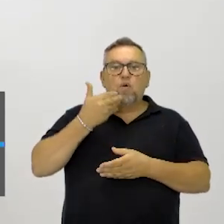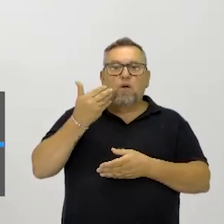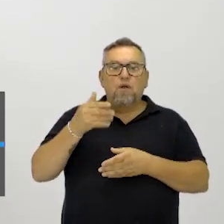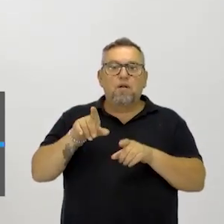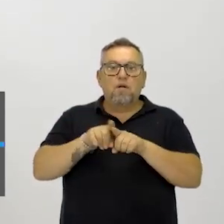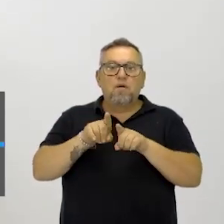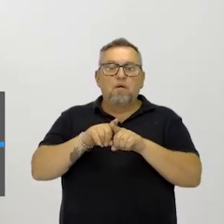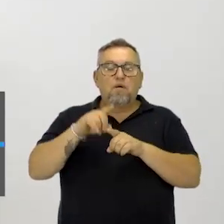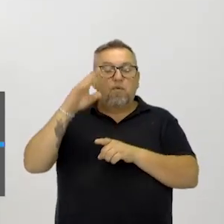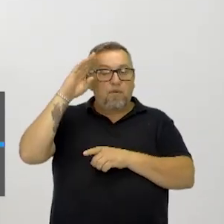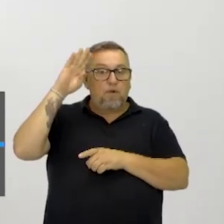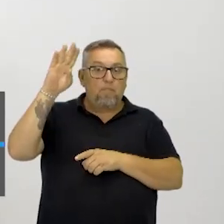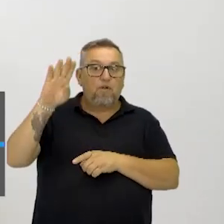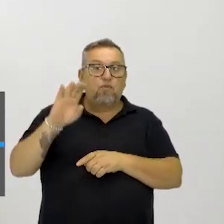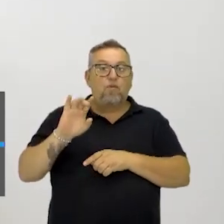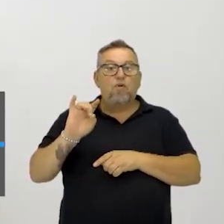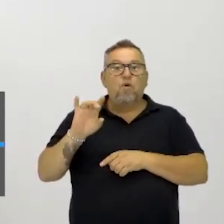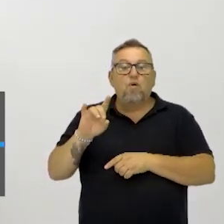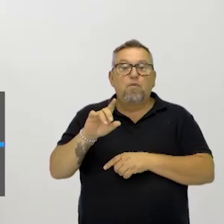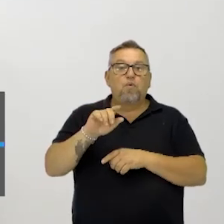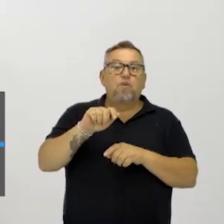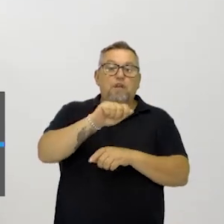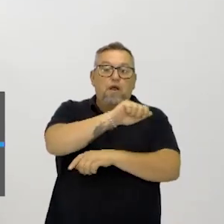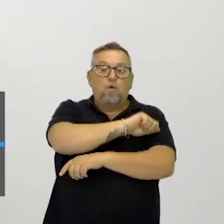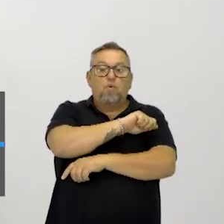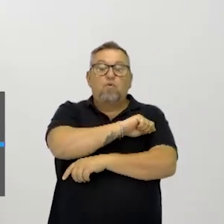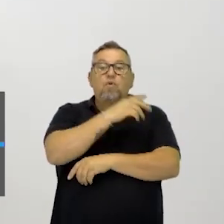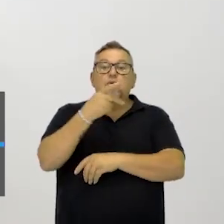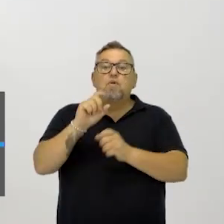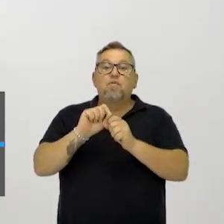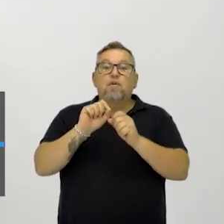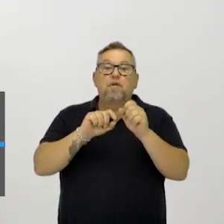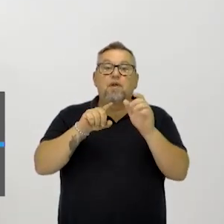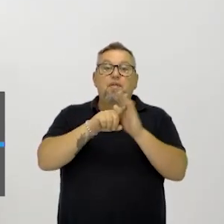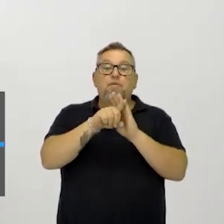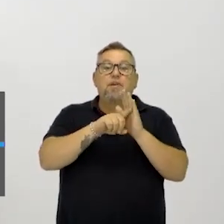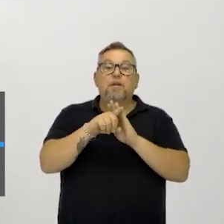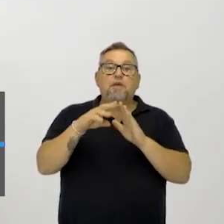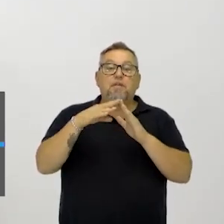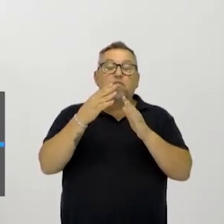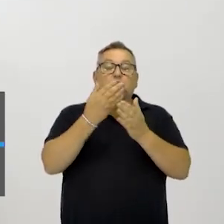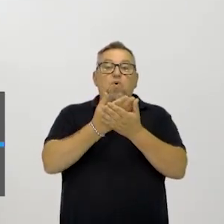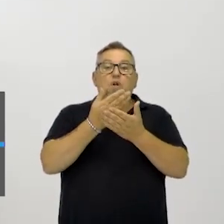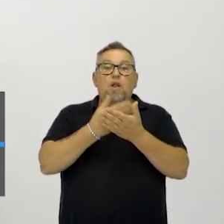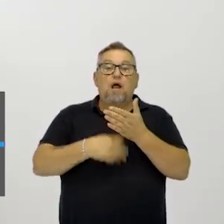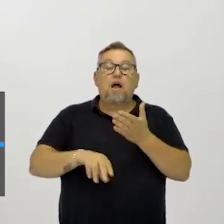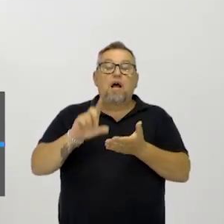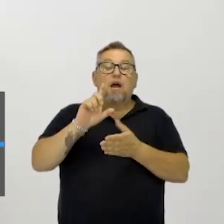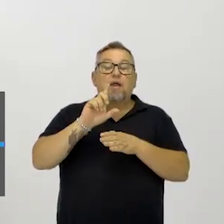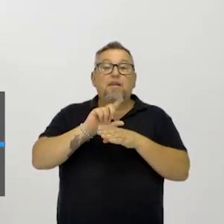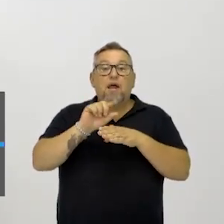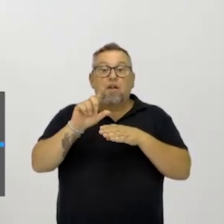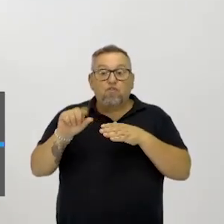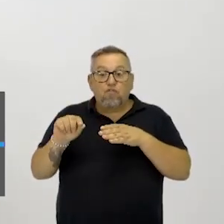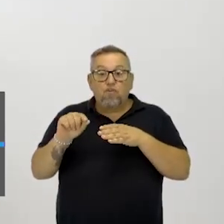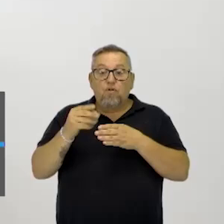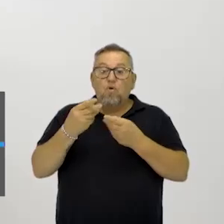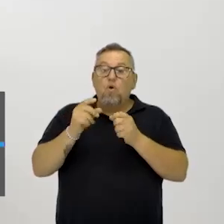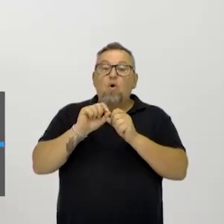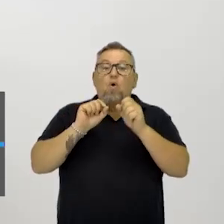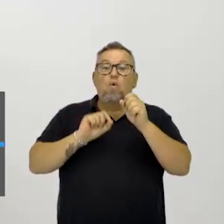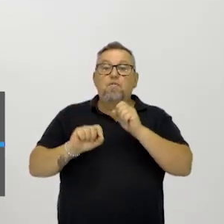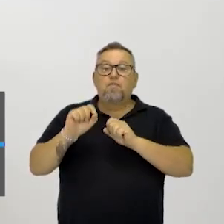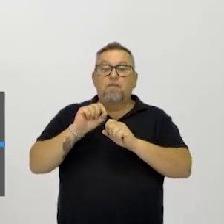e principalmente para os alunos, né? Como que eles podem fazer essa pesquisa escolar? Esse artigo facilita a escola, como a